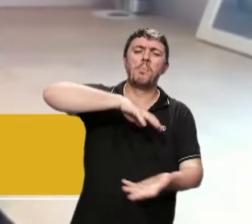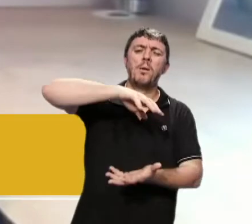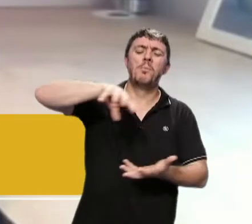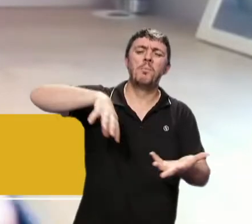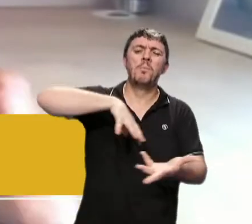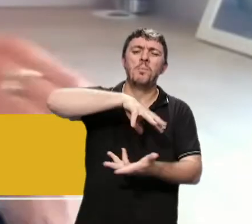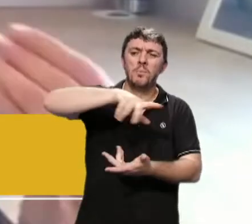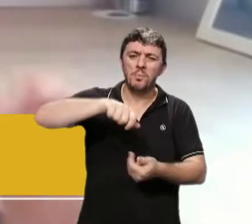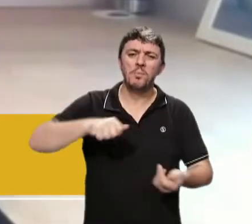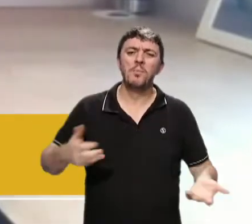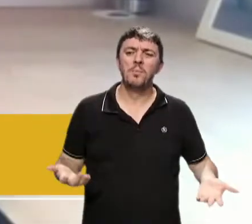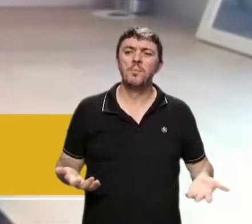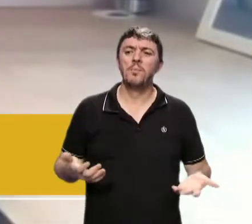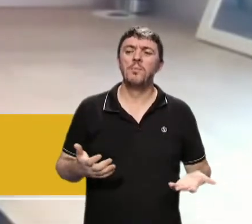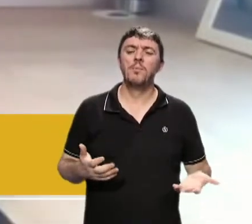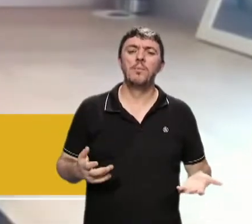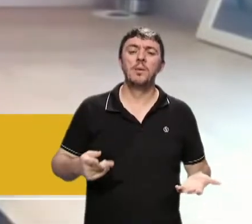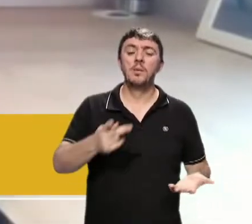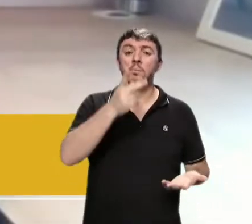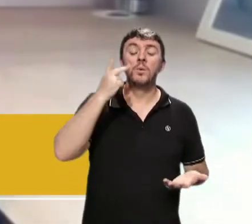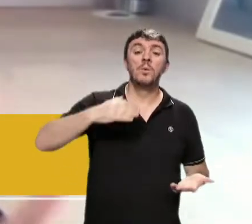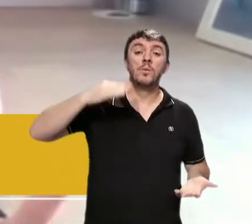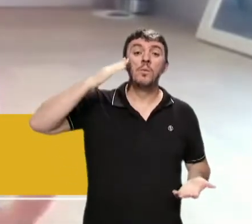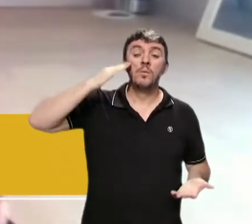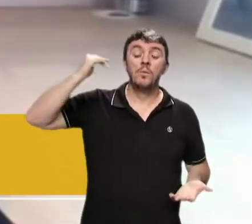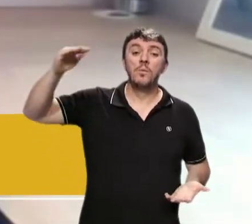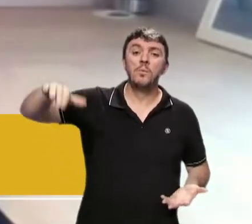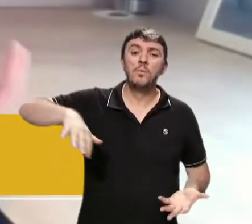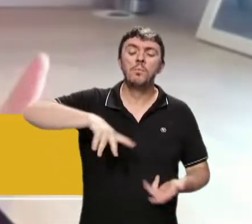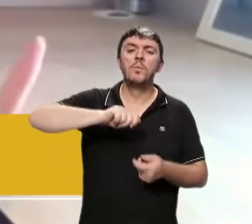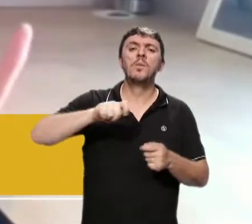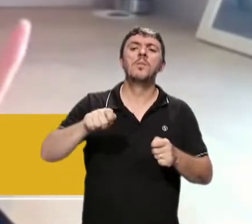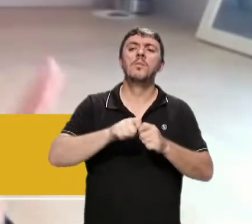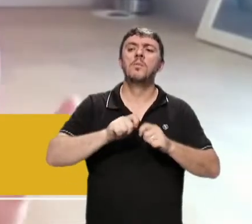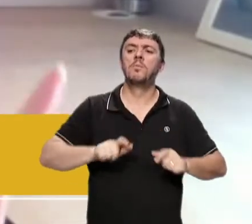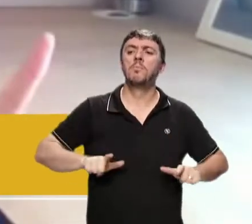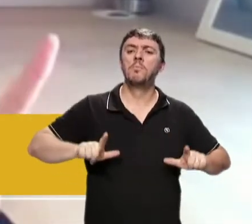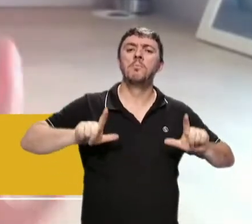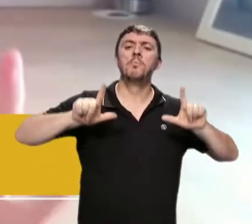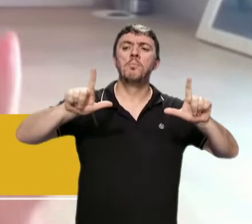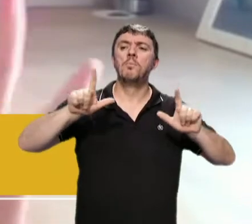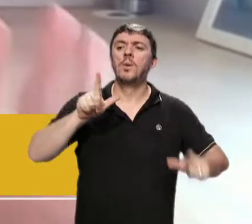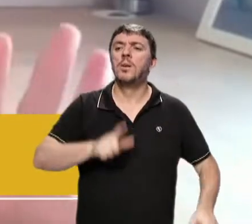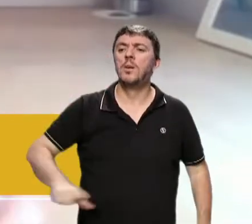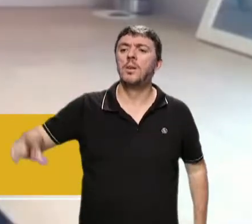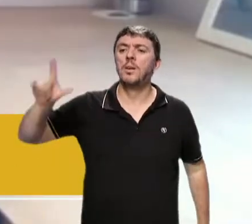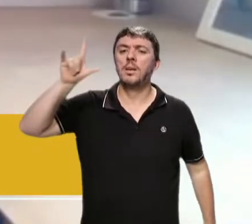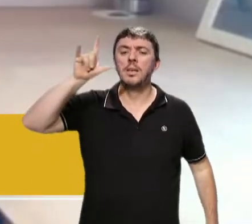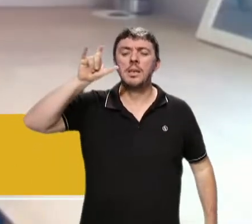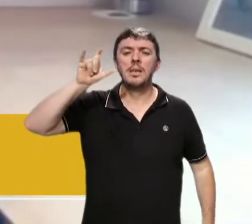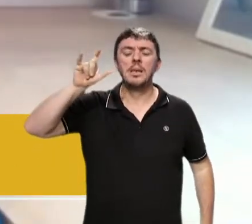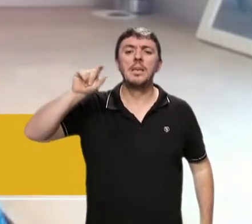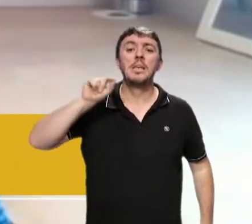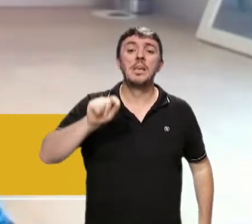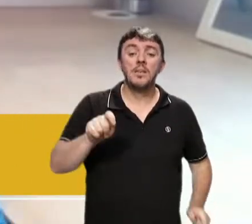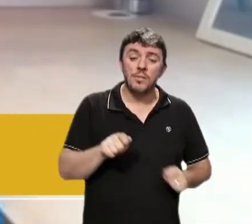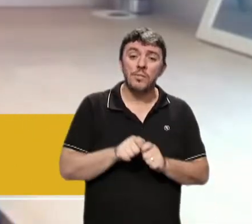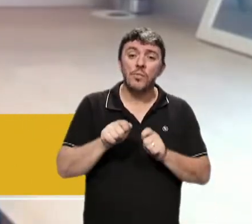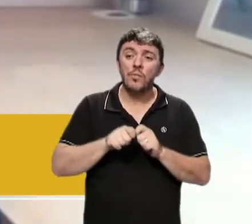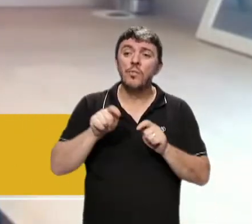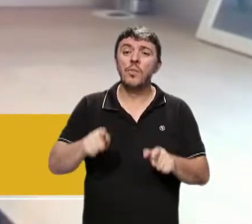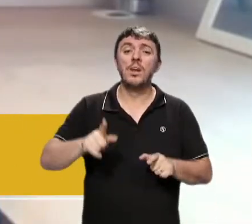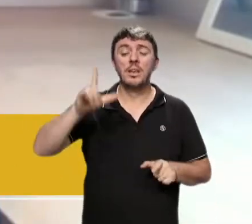abaixo-assinado, pessoas, celebridades do mundo todo criaram o um slogan Make Instagram, Instagram again. Faça o